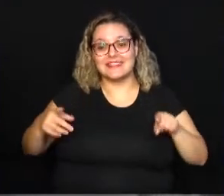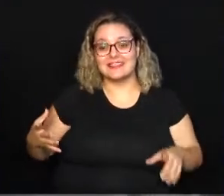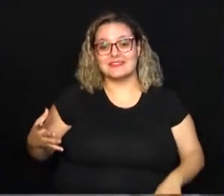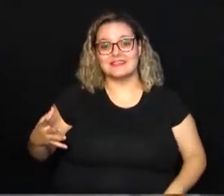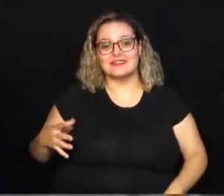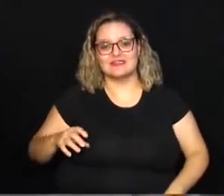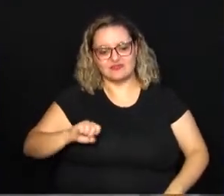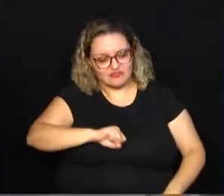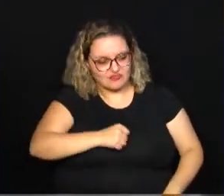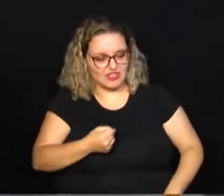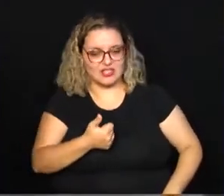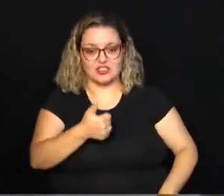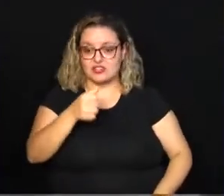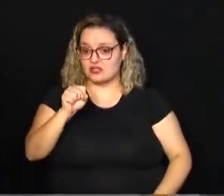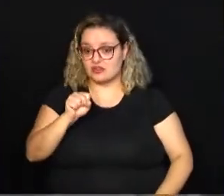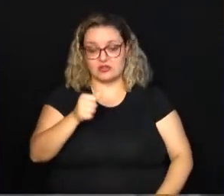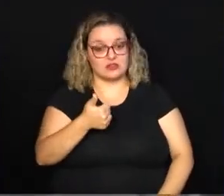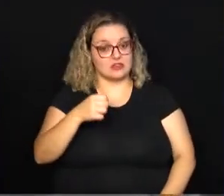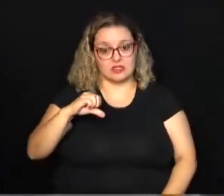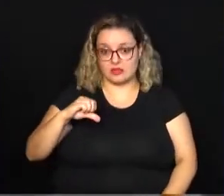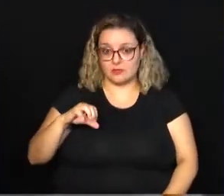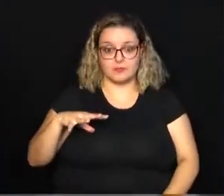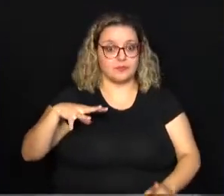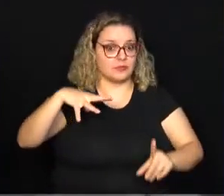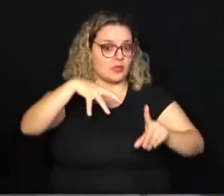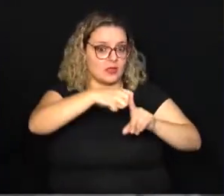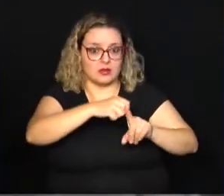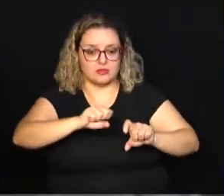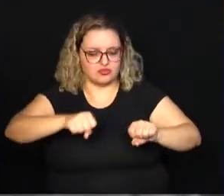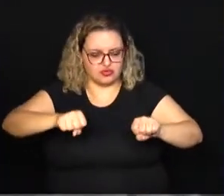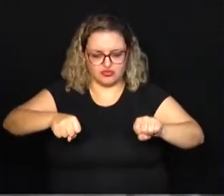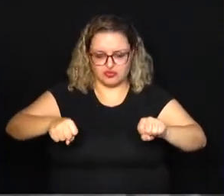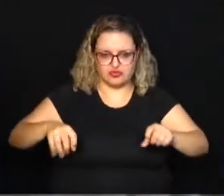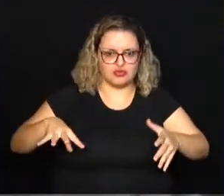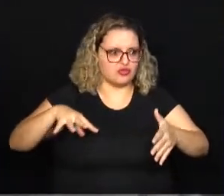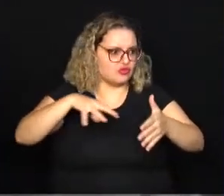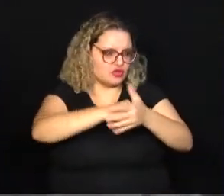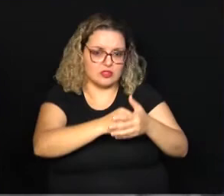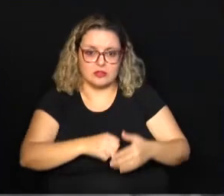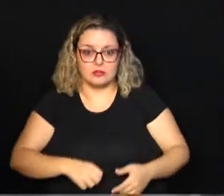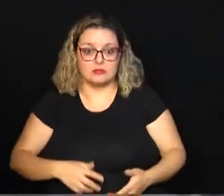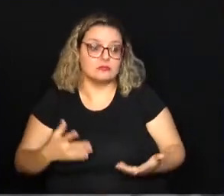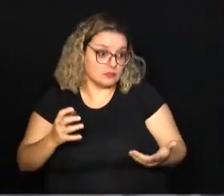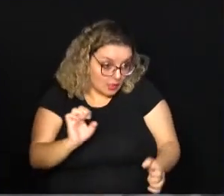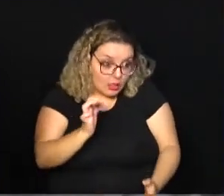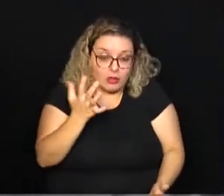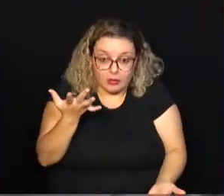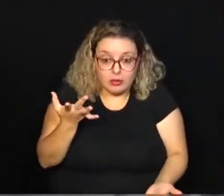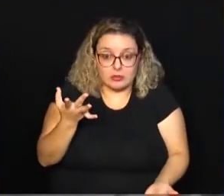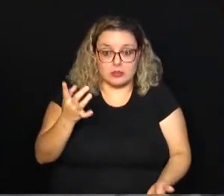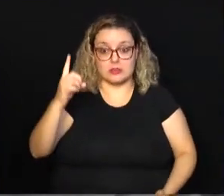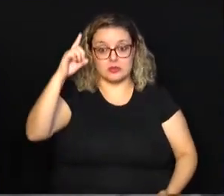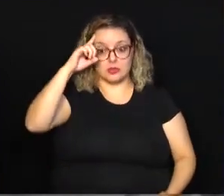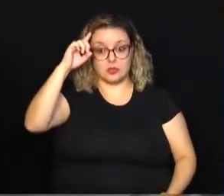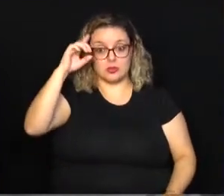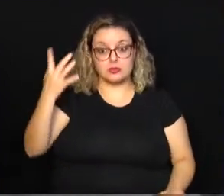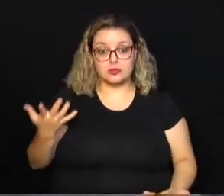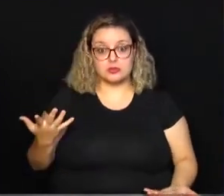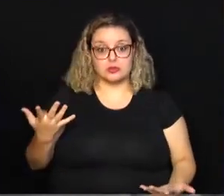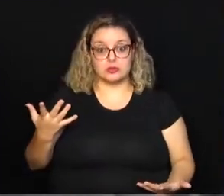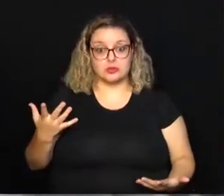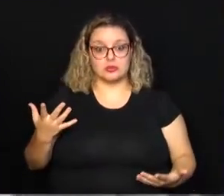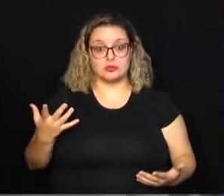anos, acidentes de moto, acidentes de carro, todo mundo sabe que isso é fatal, e isso ocorre todo dia.